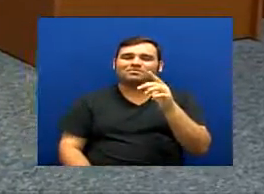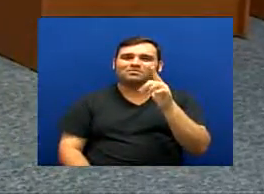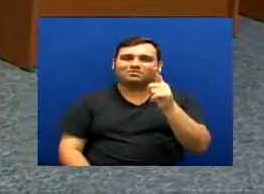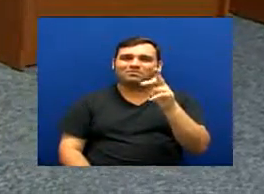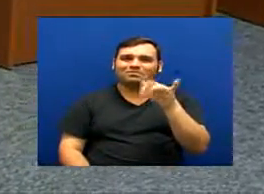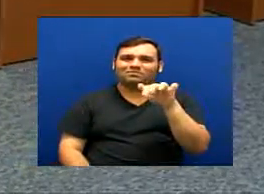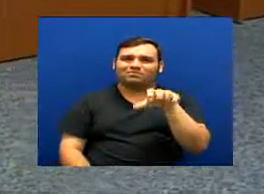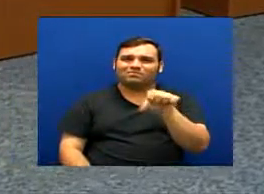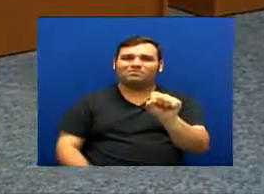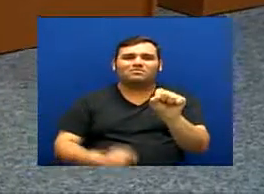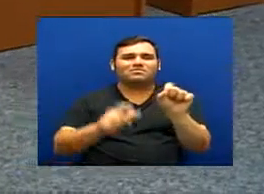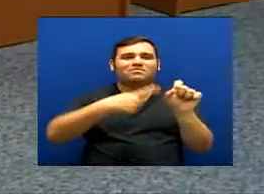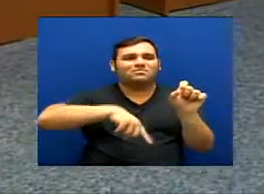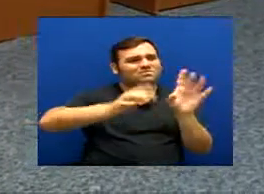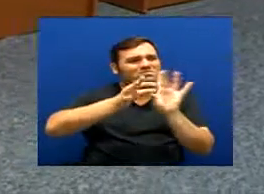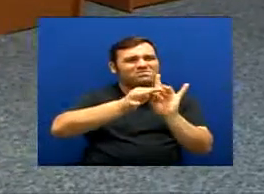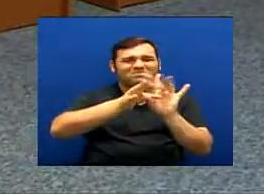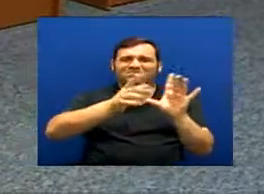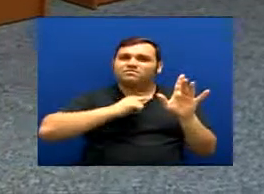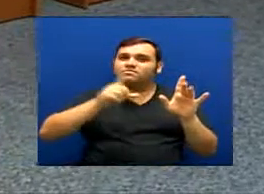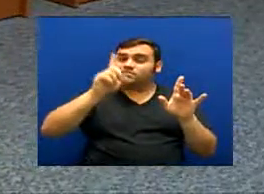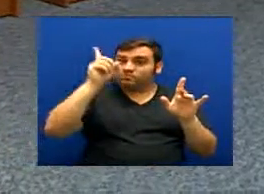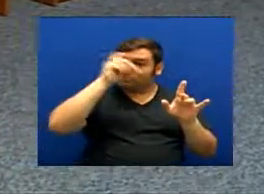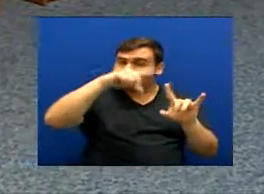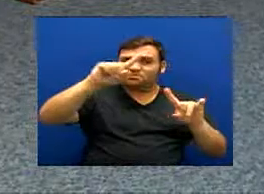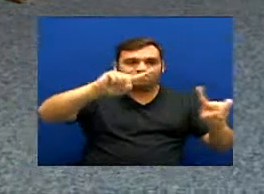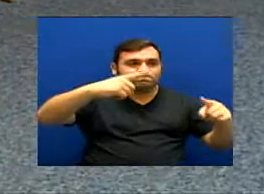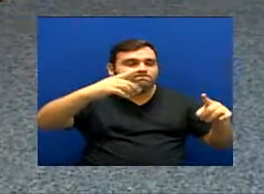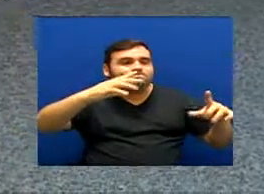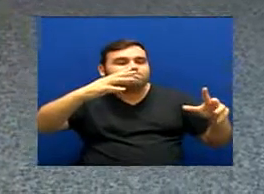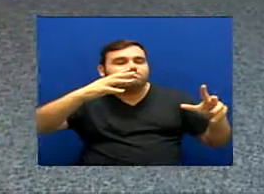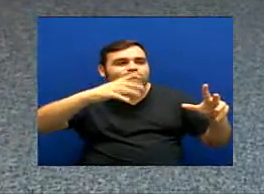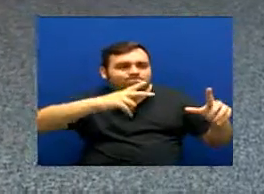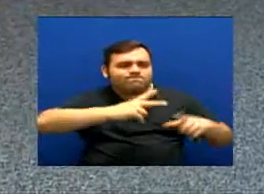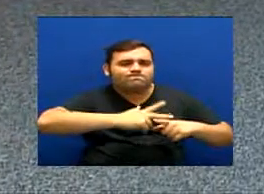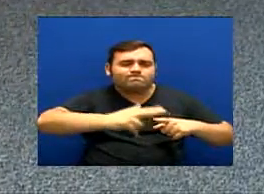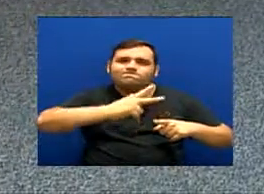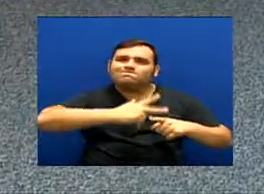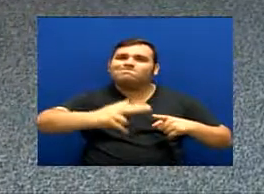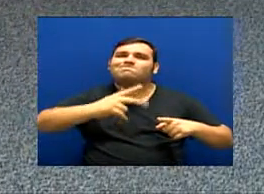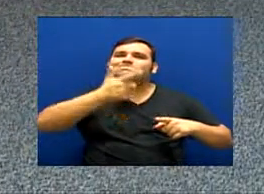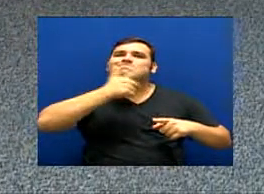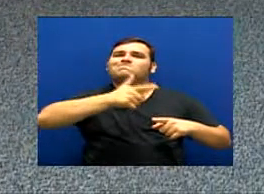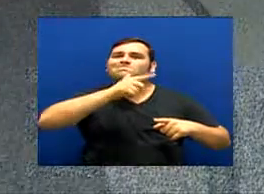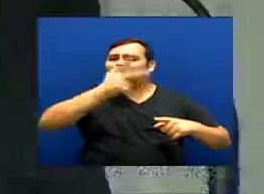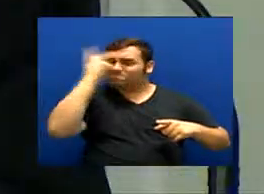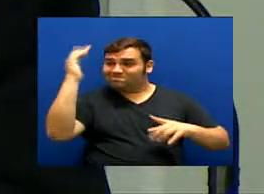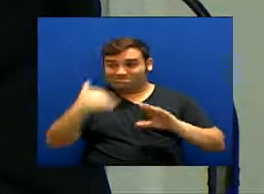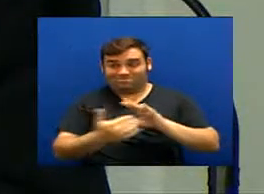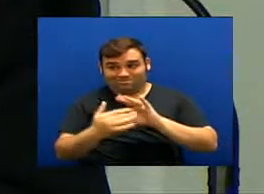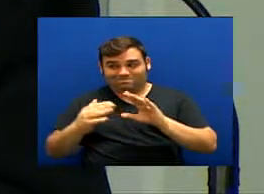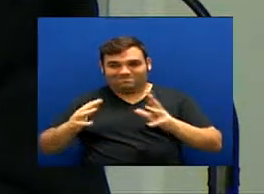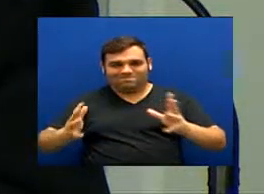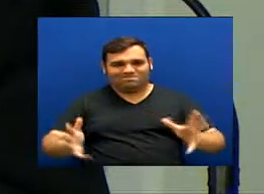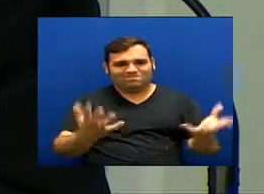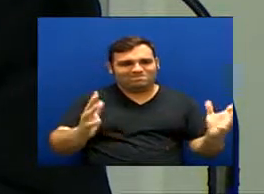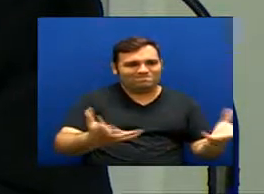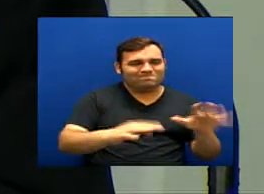deveria estar aqui hoje com tantos irmãos, né, tantas denominações diferentes, para a